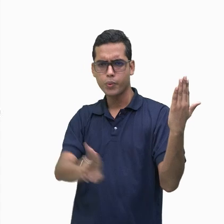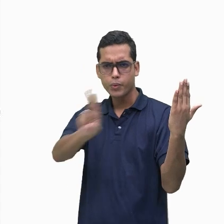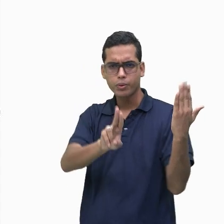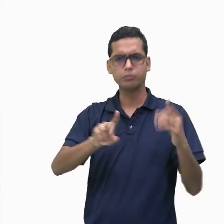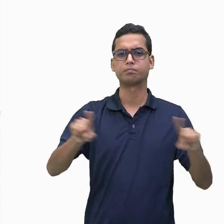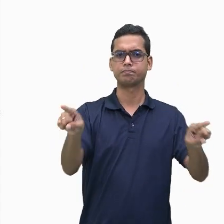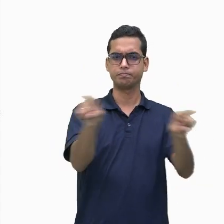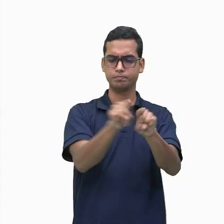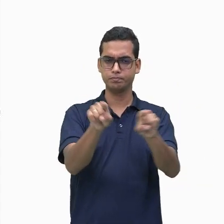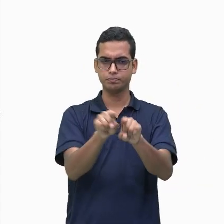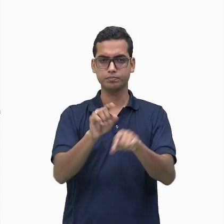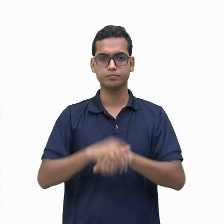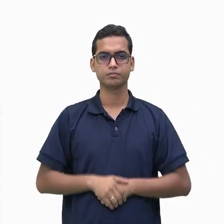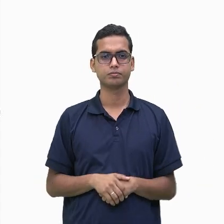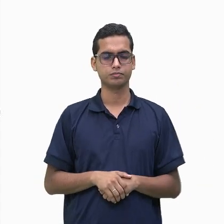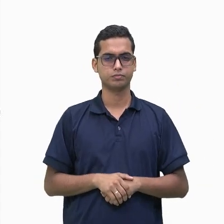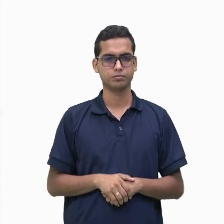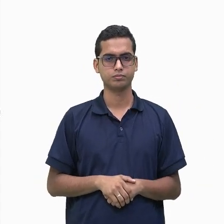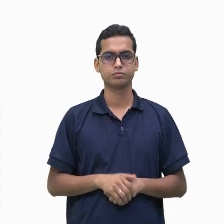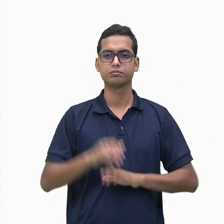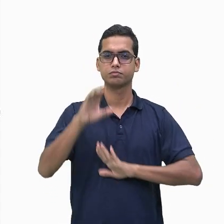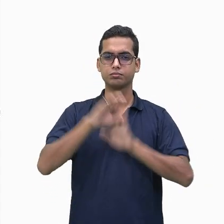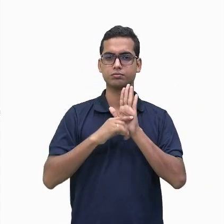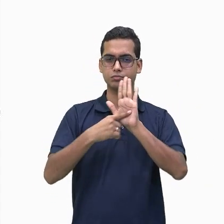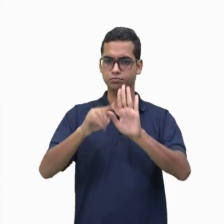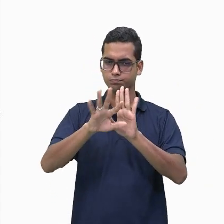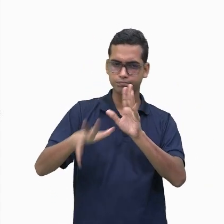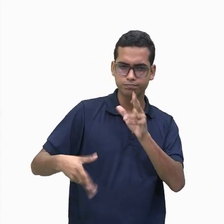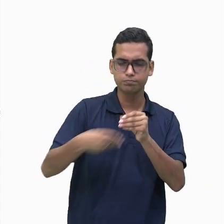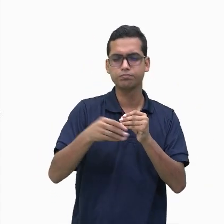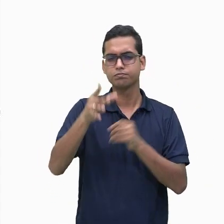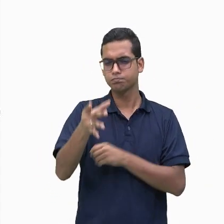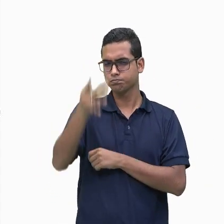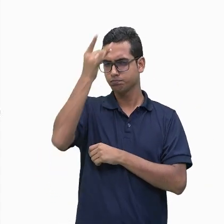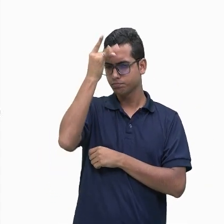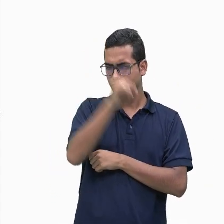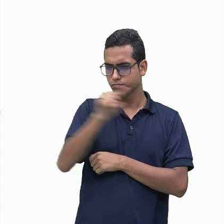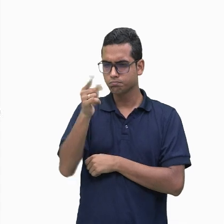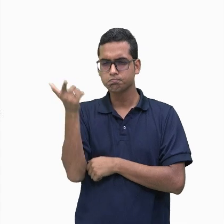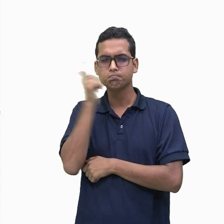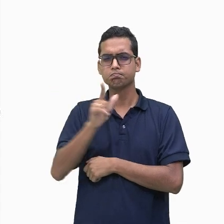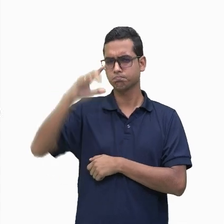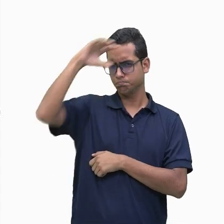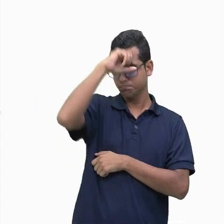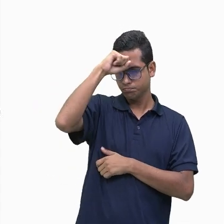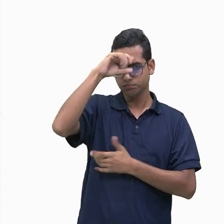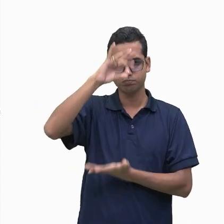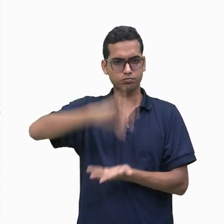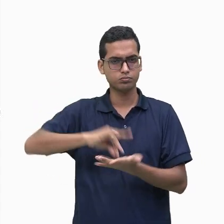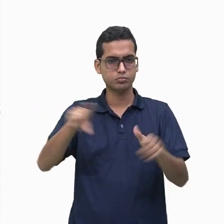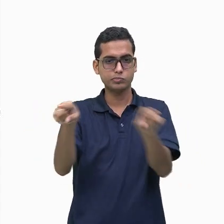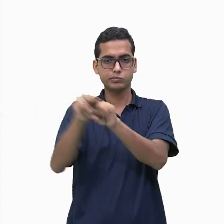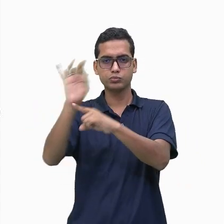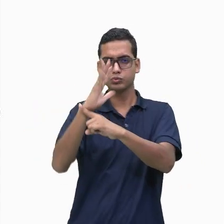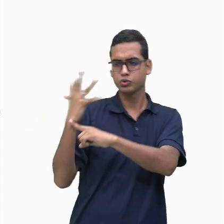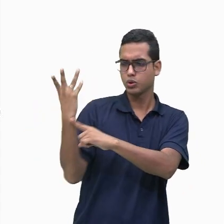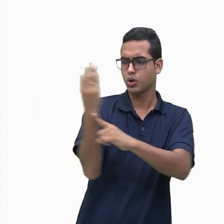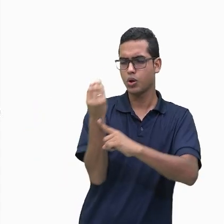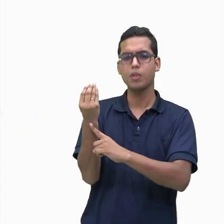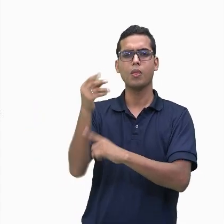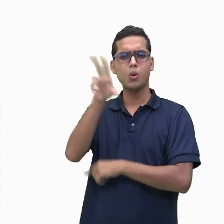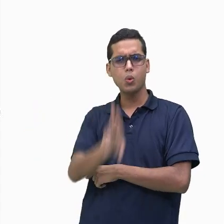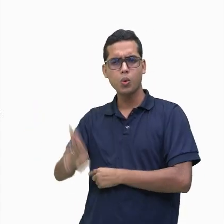trazendo mais um pouquinho desse conceito para ficar bem guardadinho aí na cabeça de vocês, que é a arte feita com